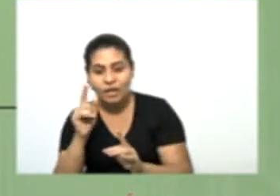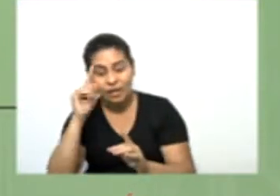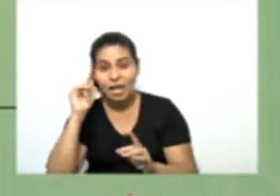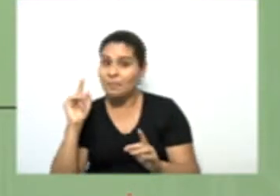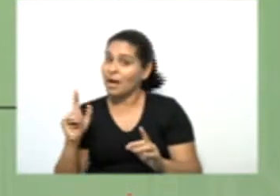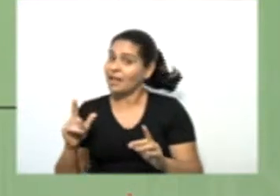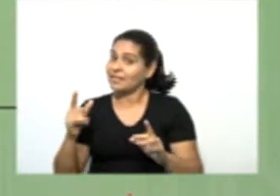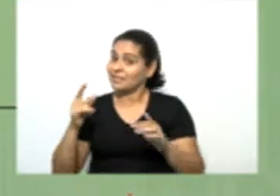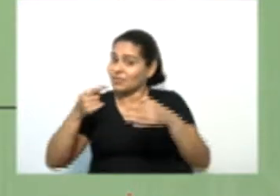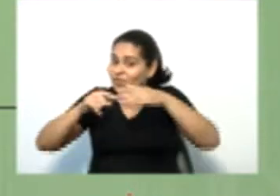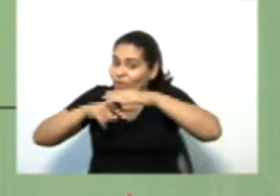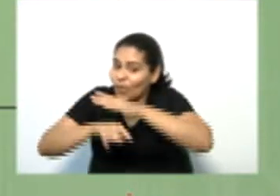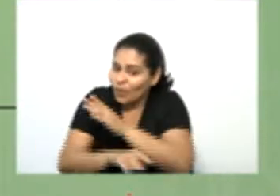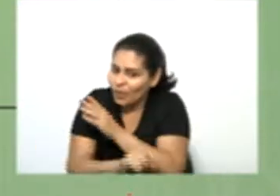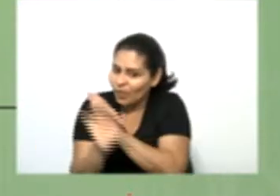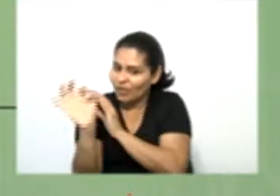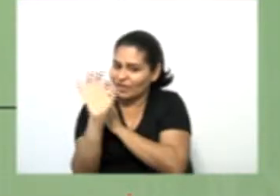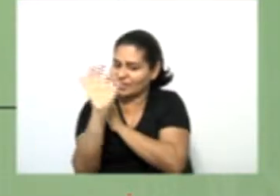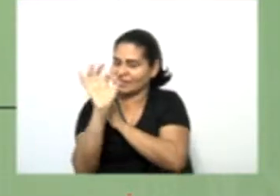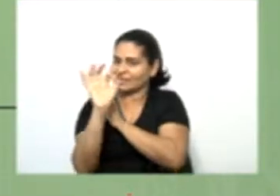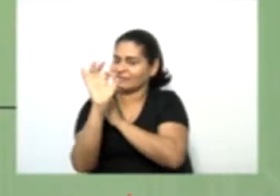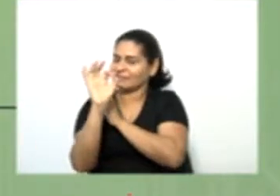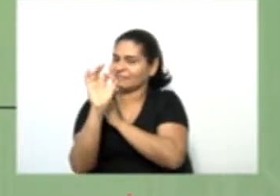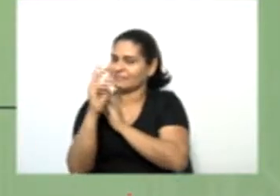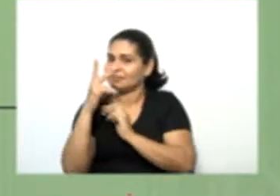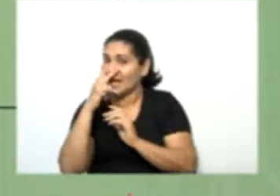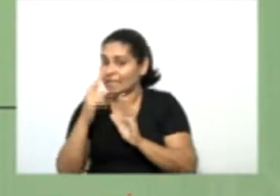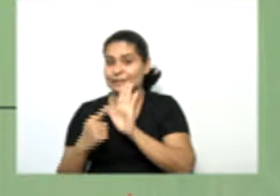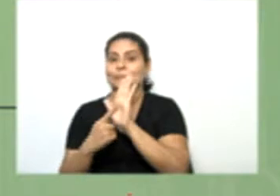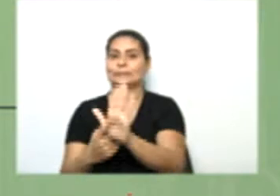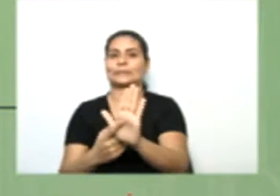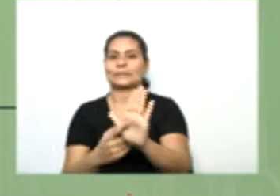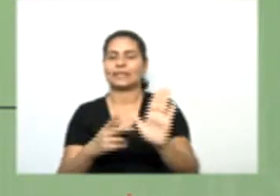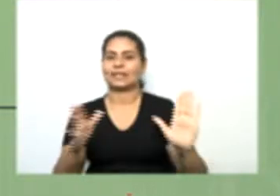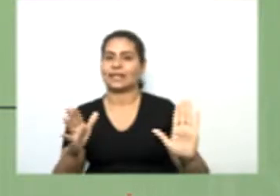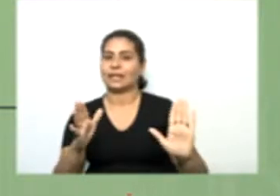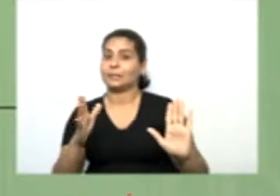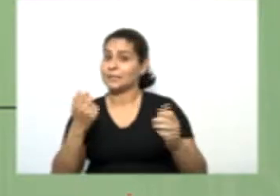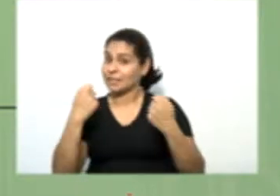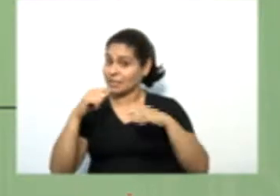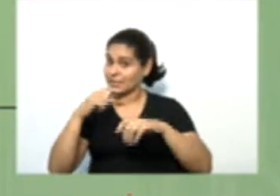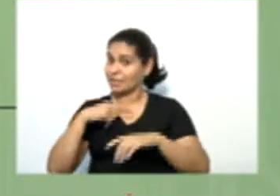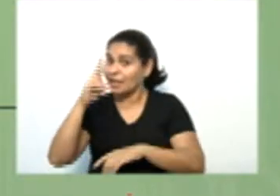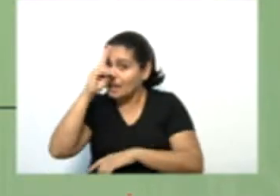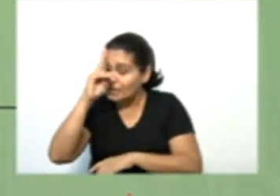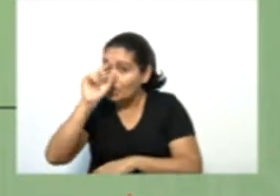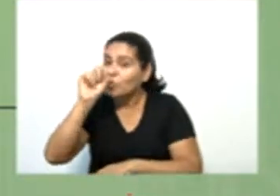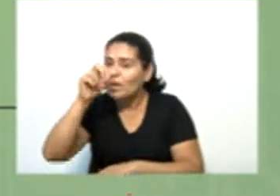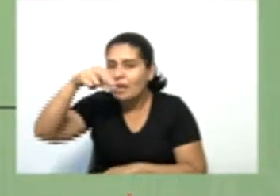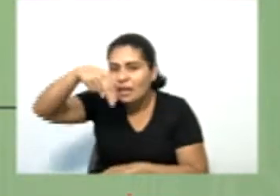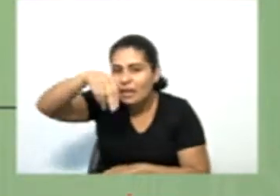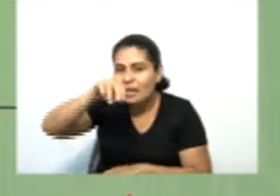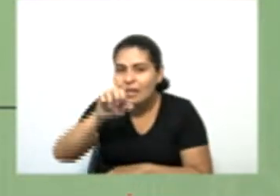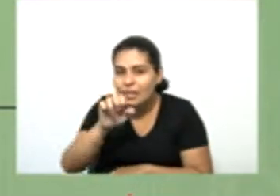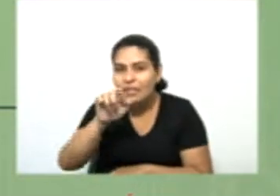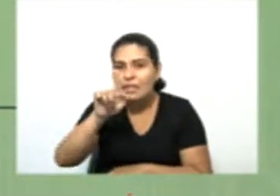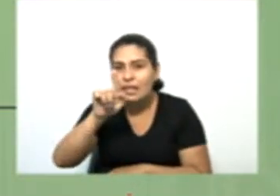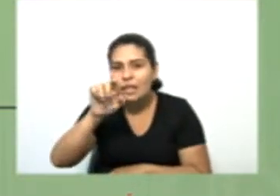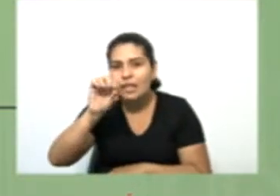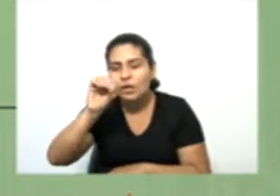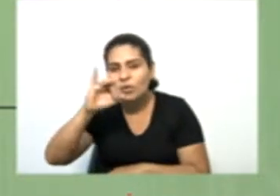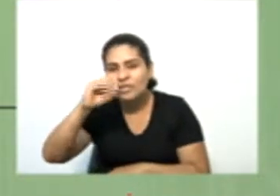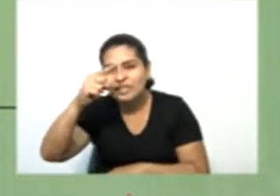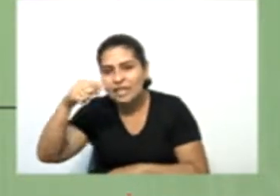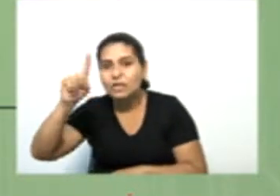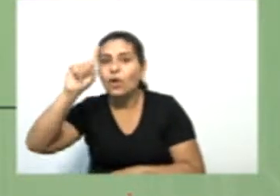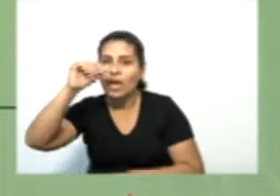mostre muito o seu lado pessoal também, não exponha demais. Lembrando que é uma negociação e a negociação é